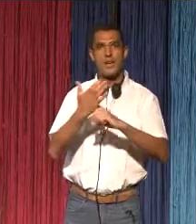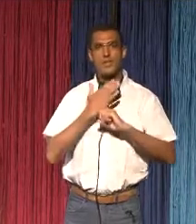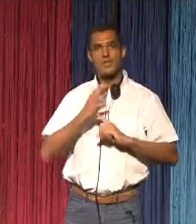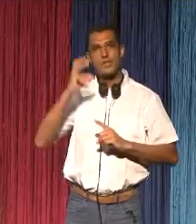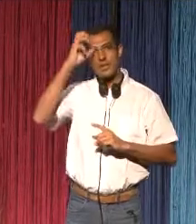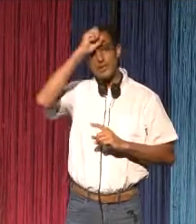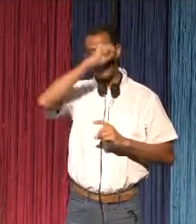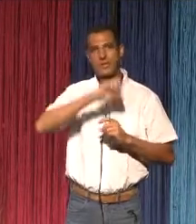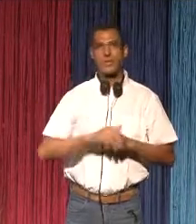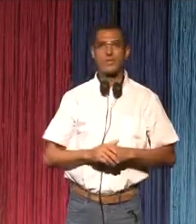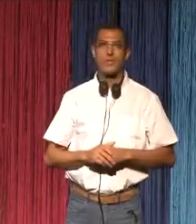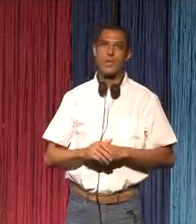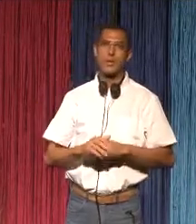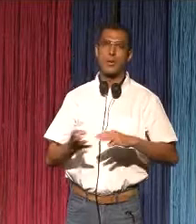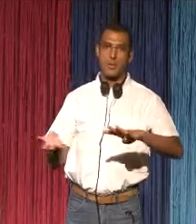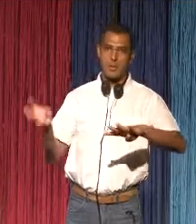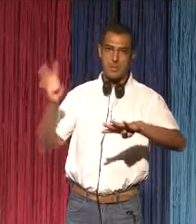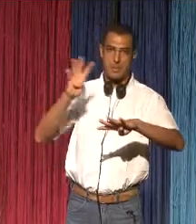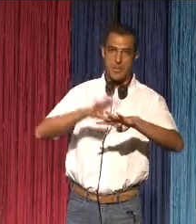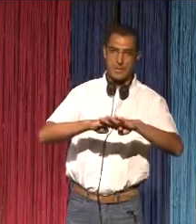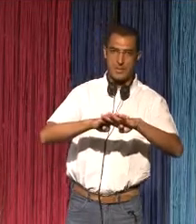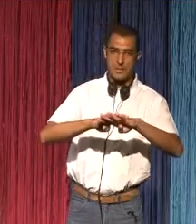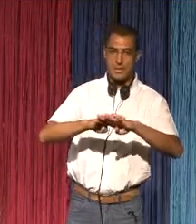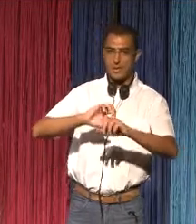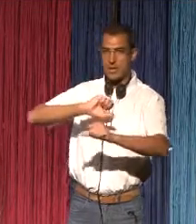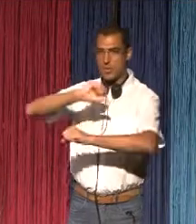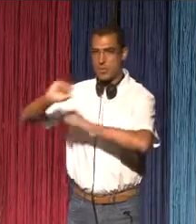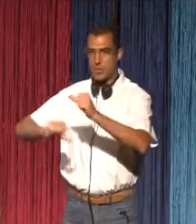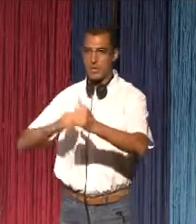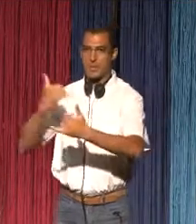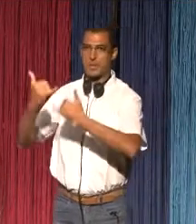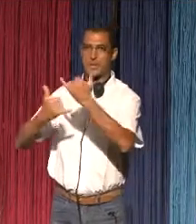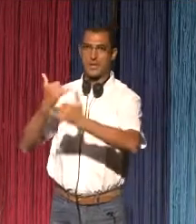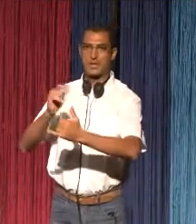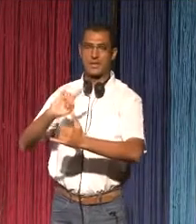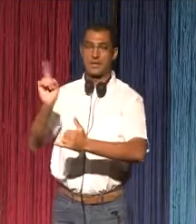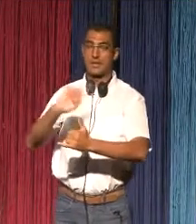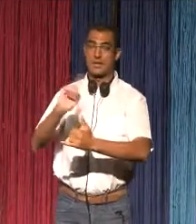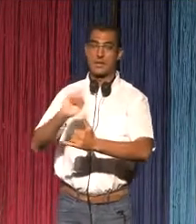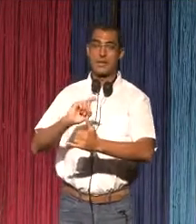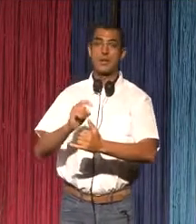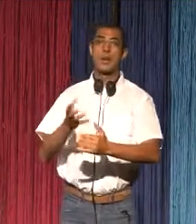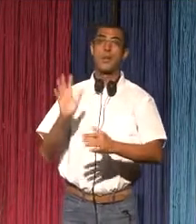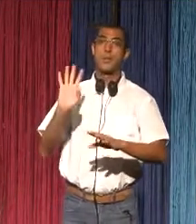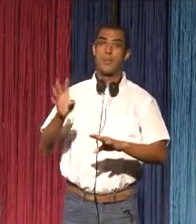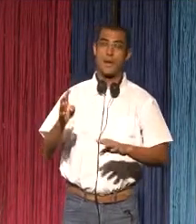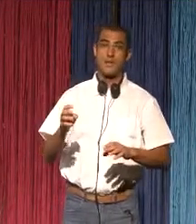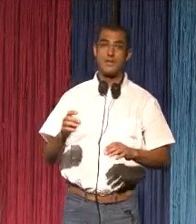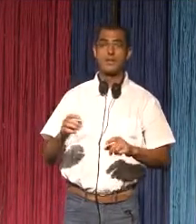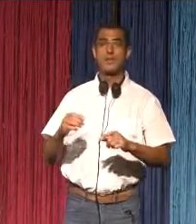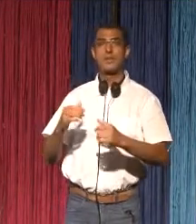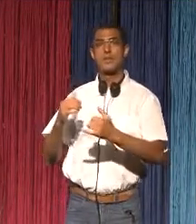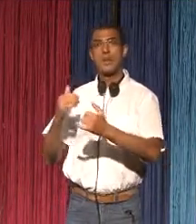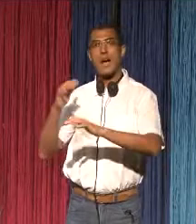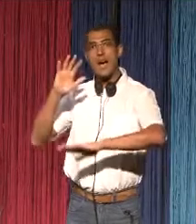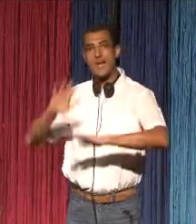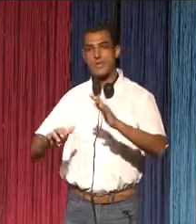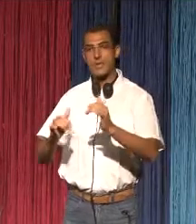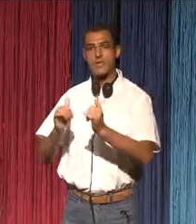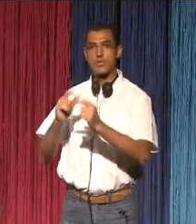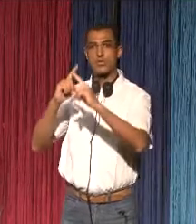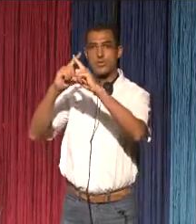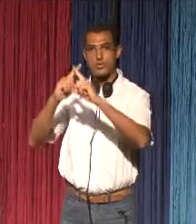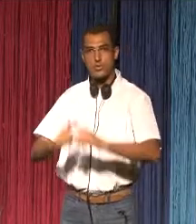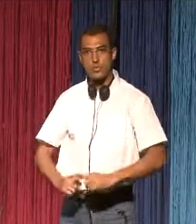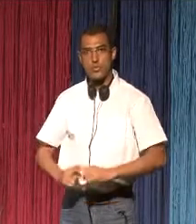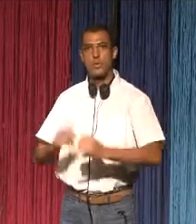reduzir a matemática a um jogo, não. Mas não servir-se do jogo e a